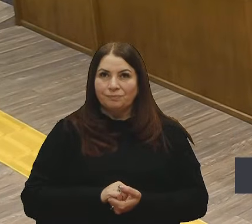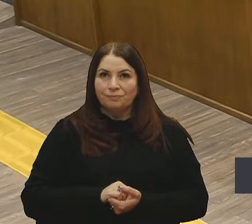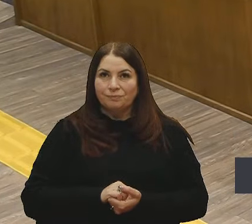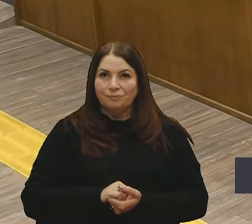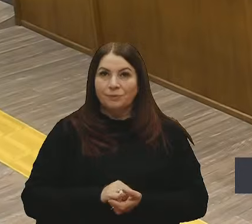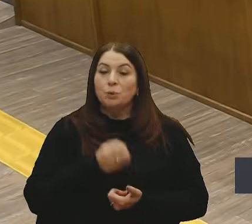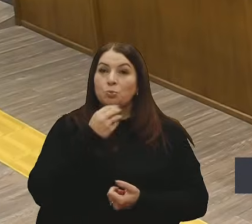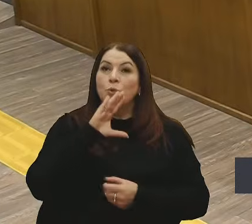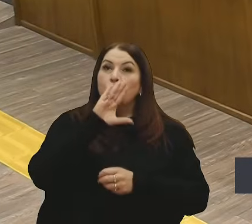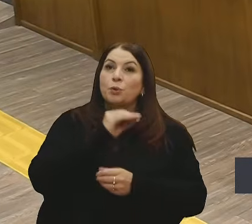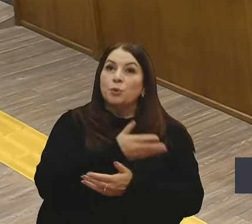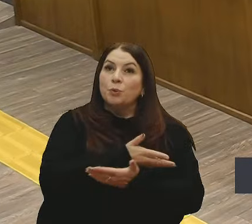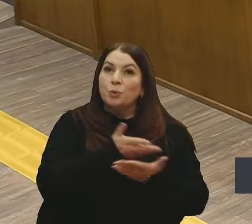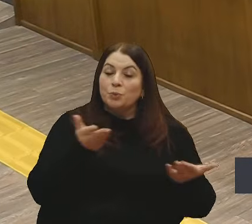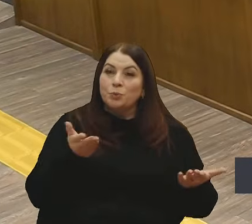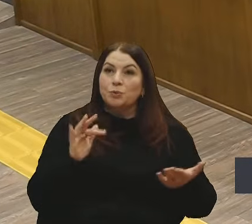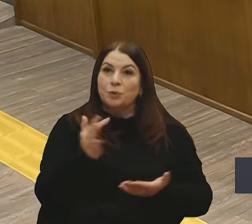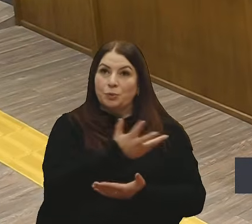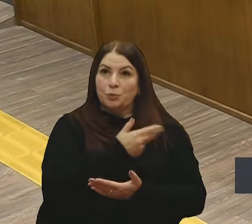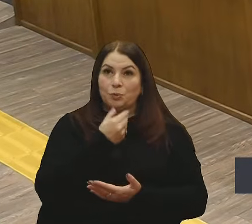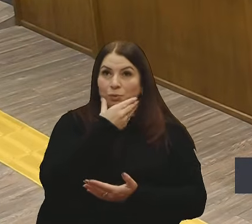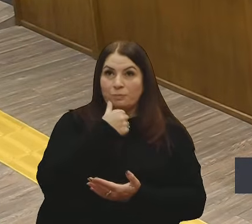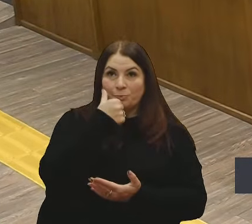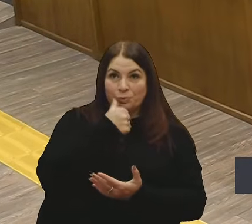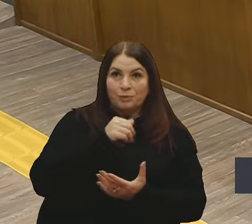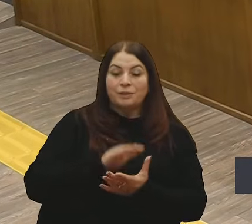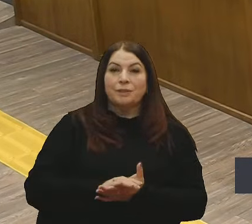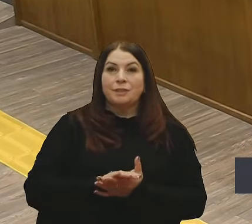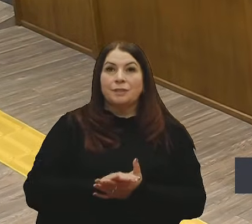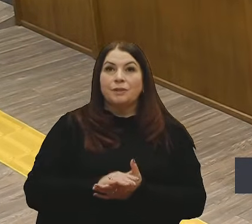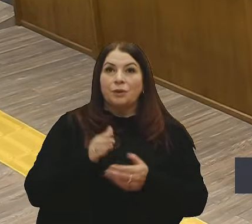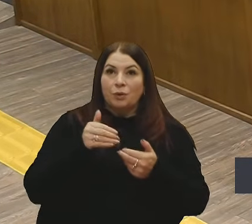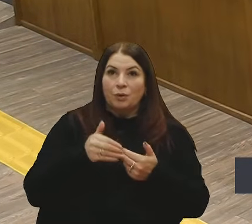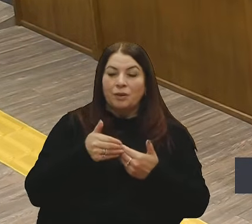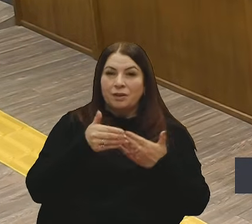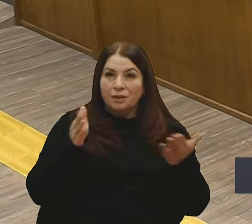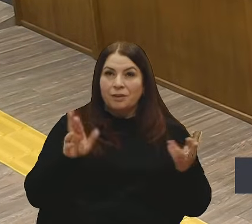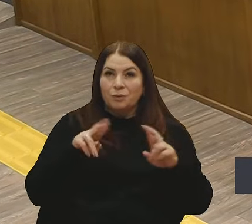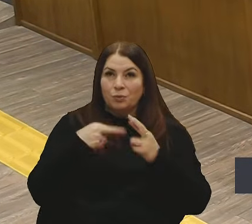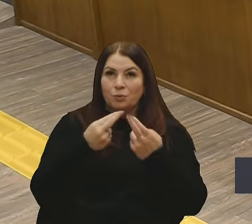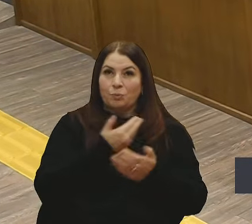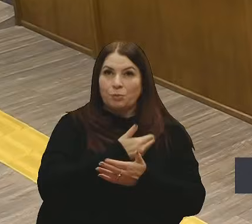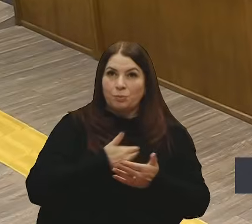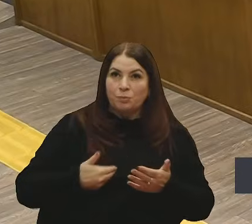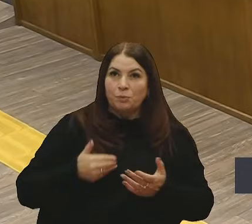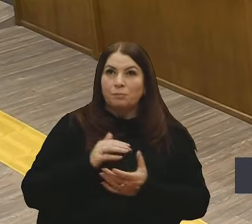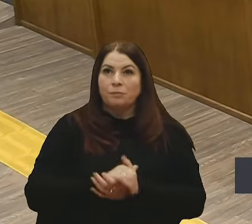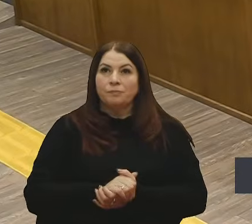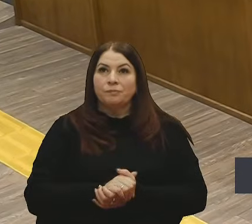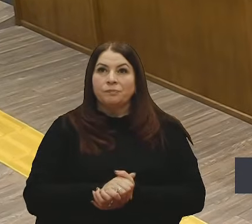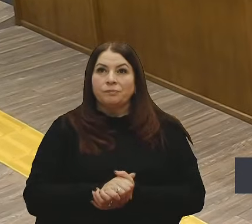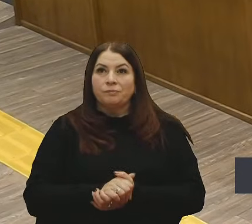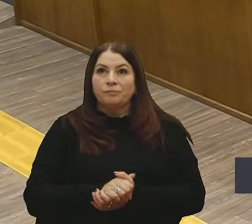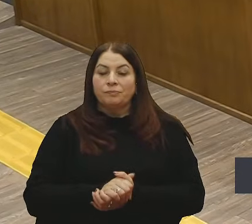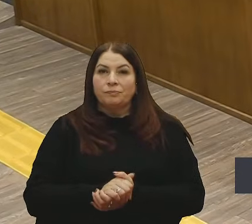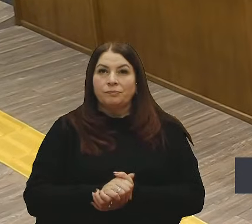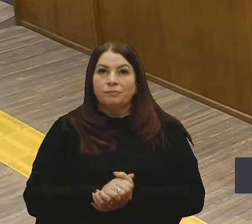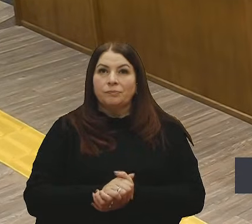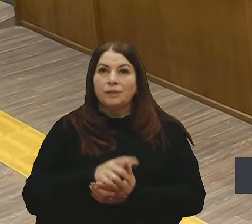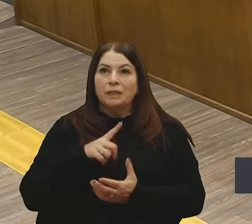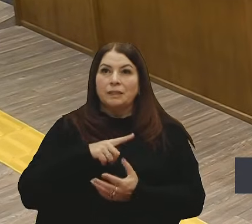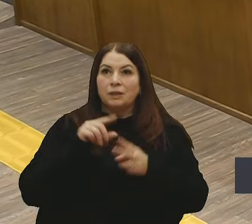Boa noite a todos e a todas. Declaro aberta a reunião pública que terá